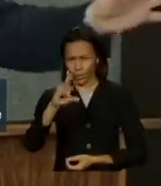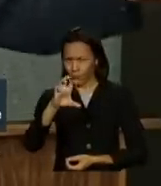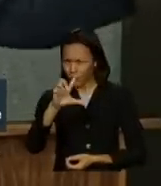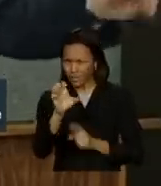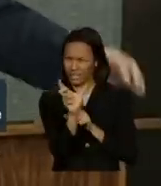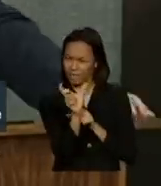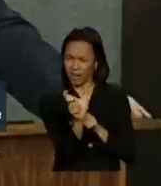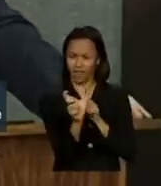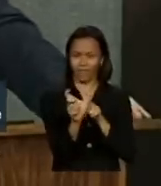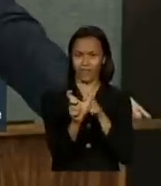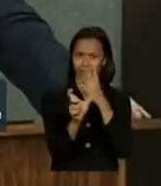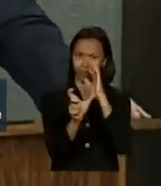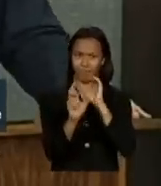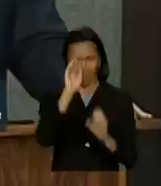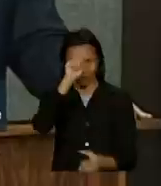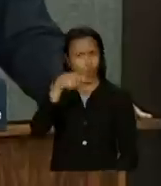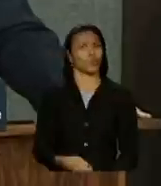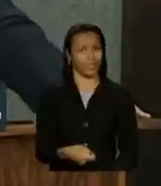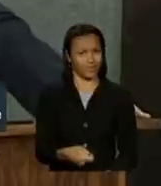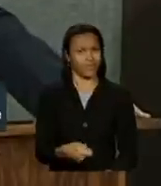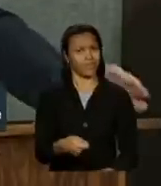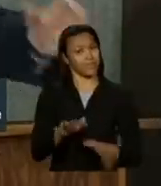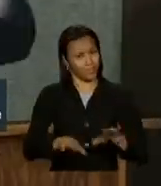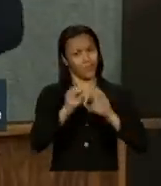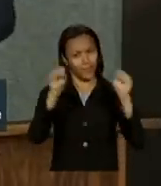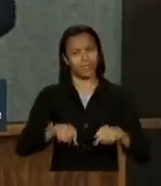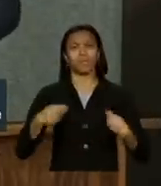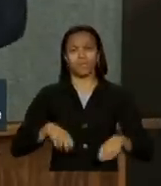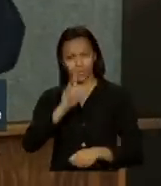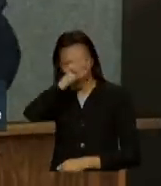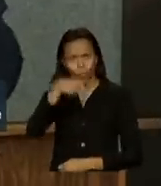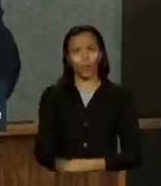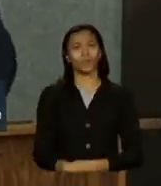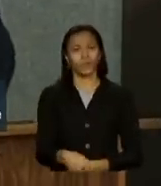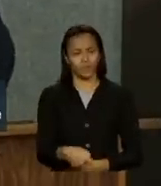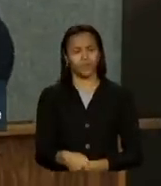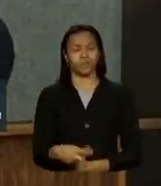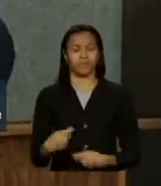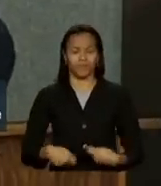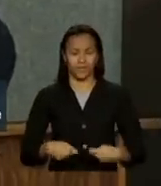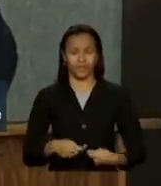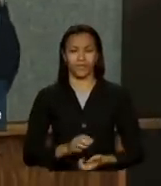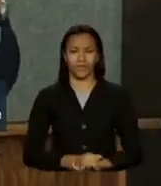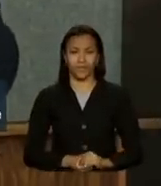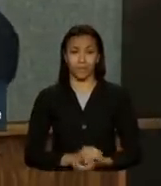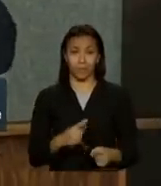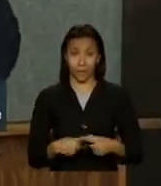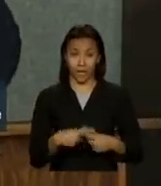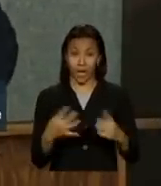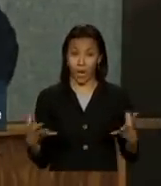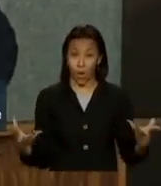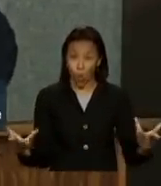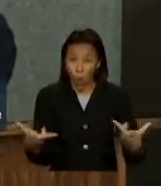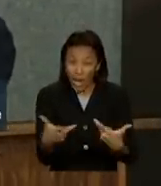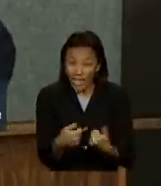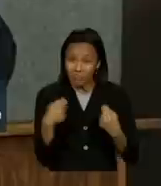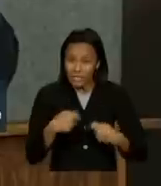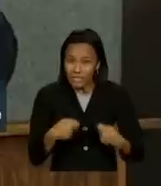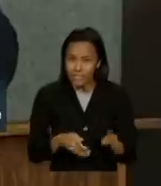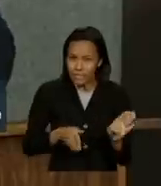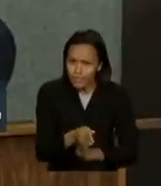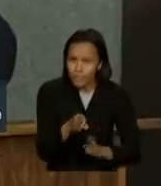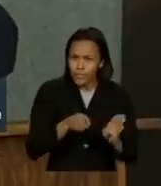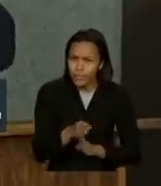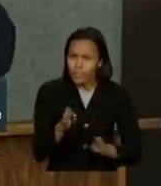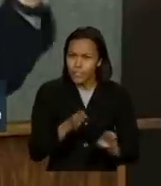embora o sistema exije um pouco de autoritarismo tá certo mas eh porque qualidade exige disciplina tá